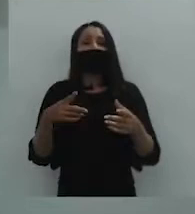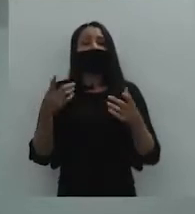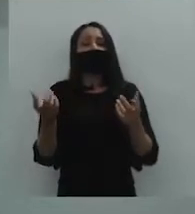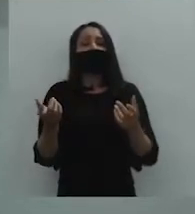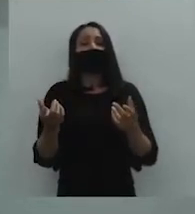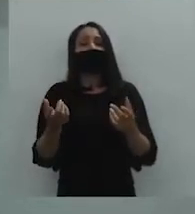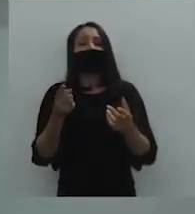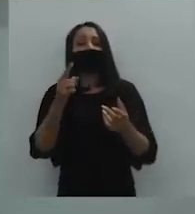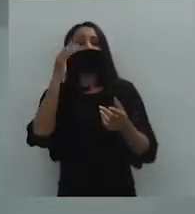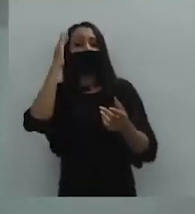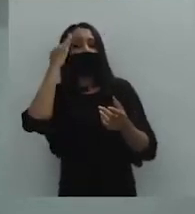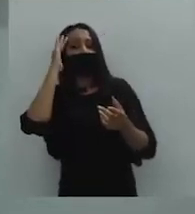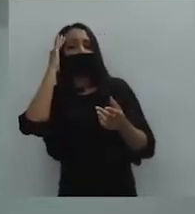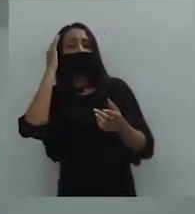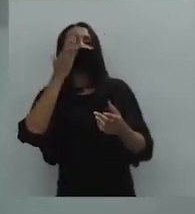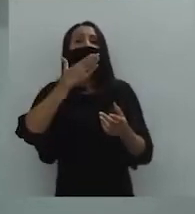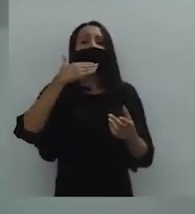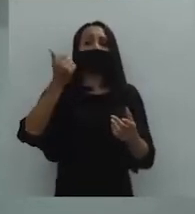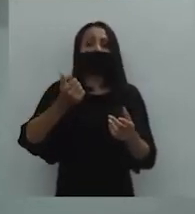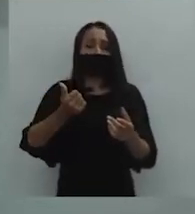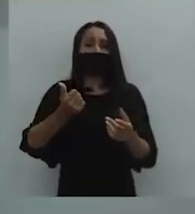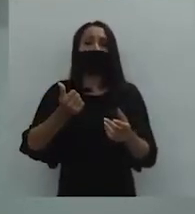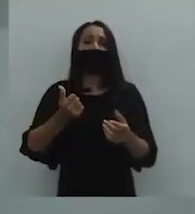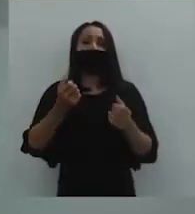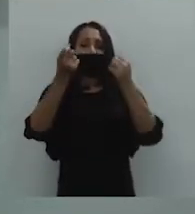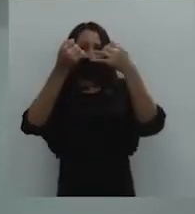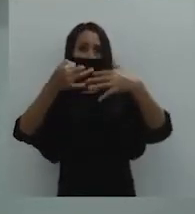para vocês em cima de tudo que nós